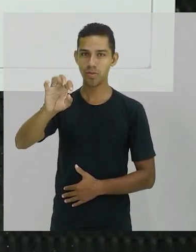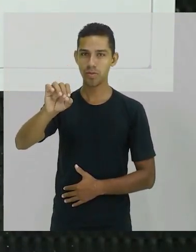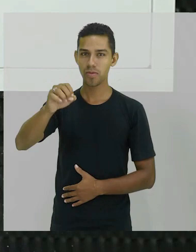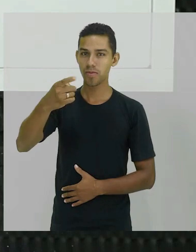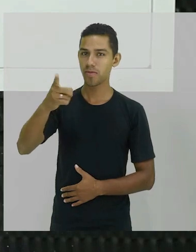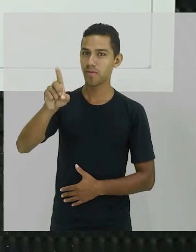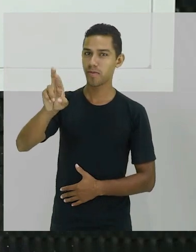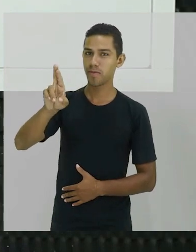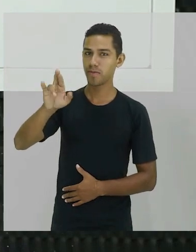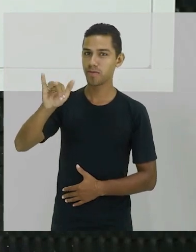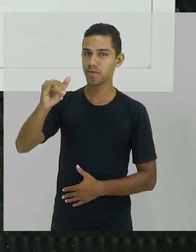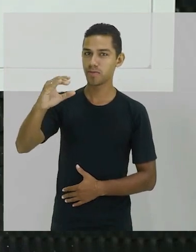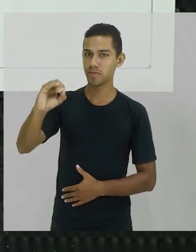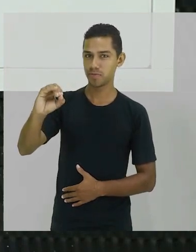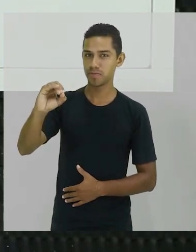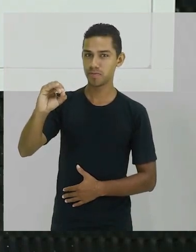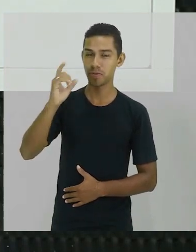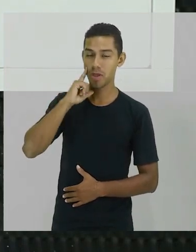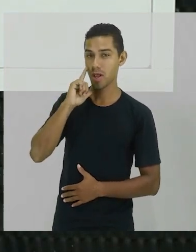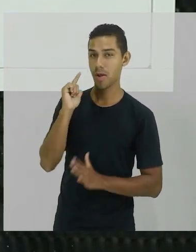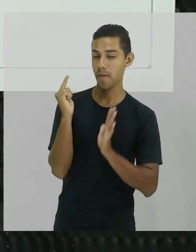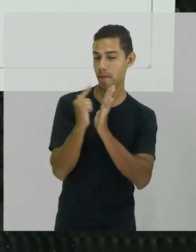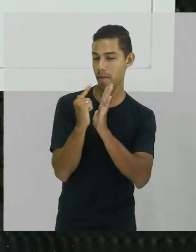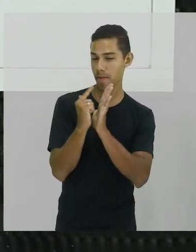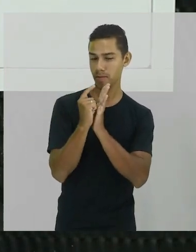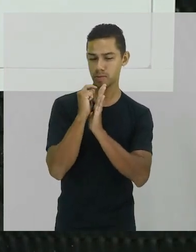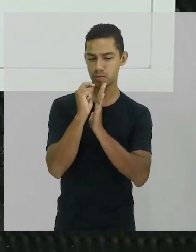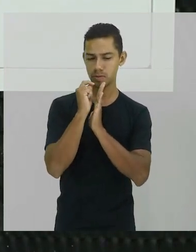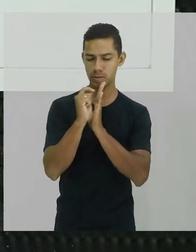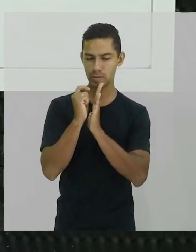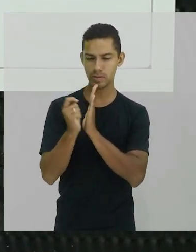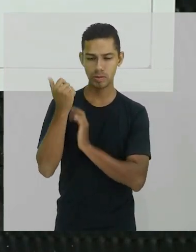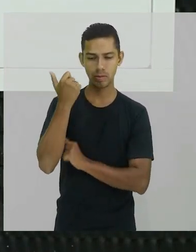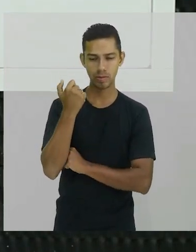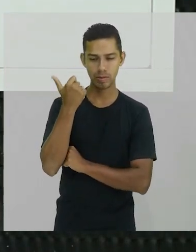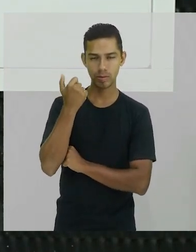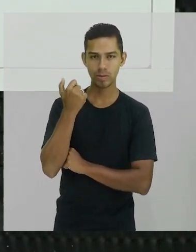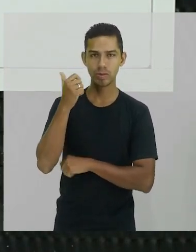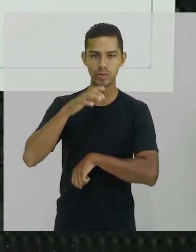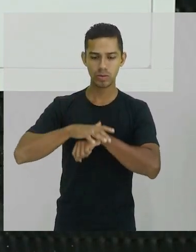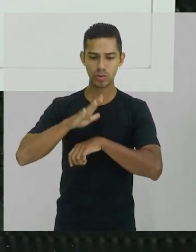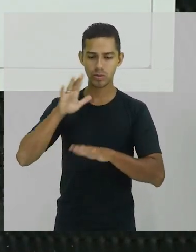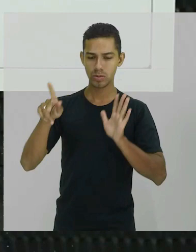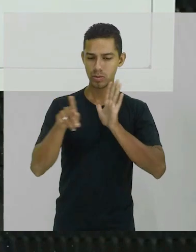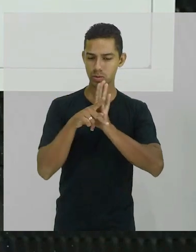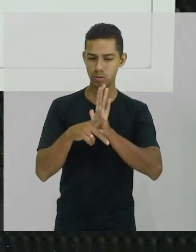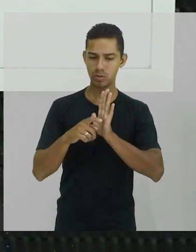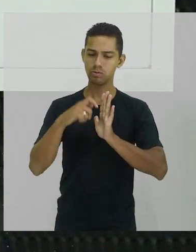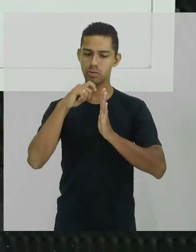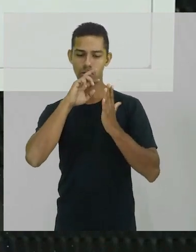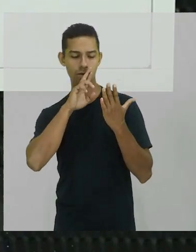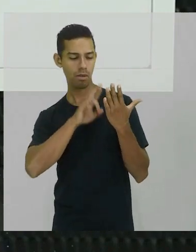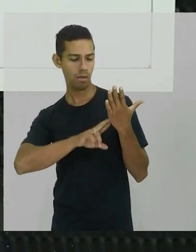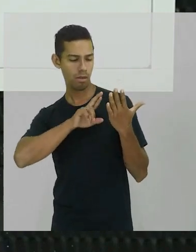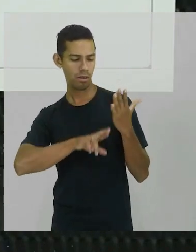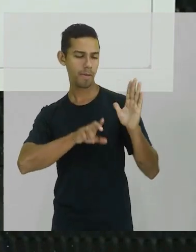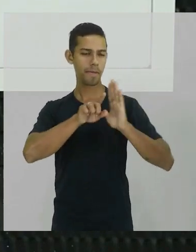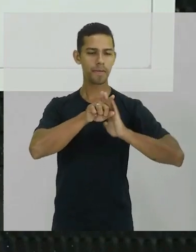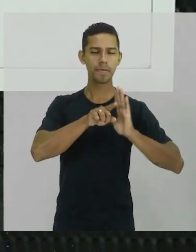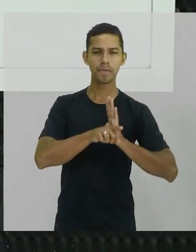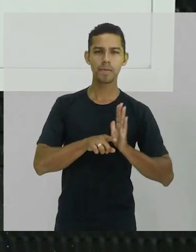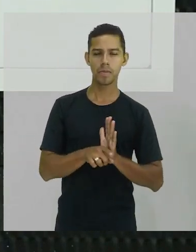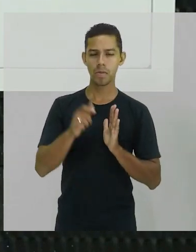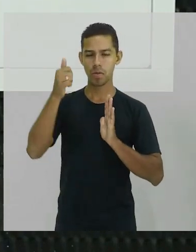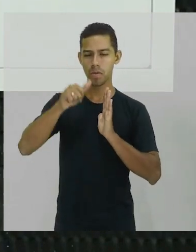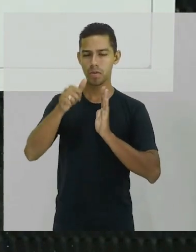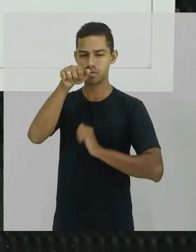né? Papel, caneta, faça suas anotações e respondam as questões aqui juntamente comigo, né? A gente vai fazer uma análise geral da questão,